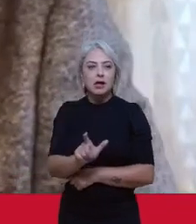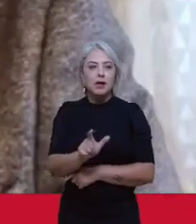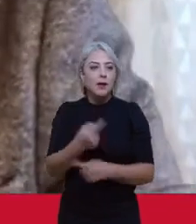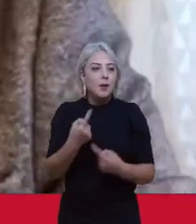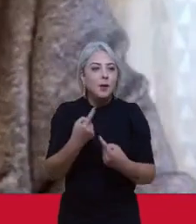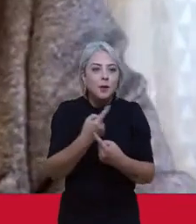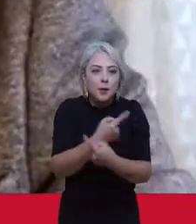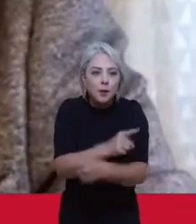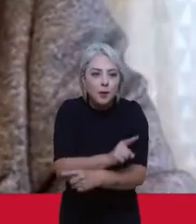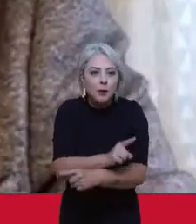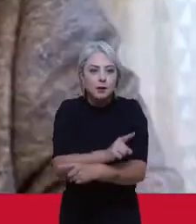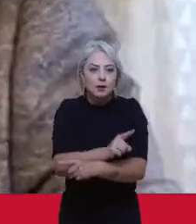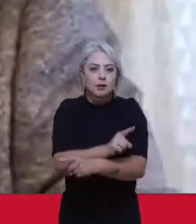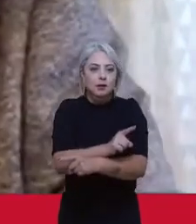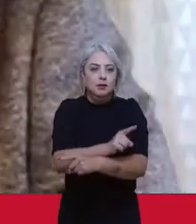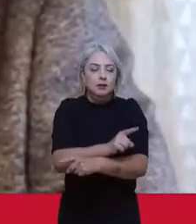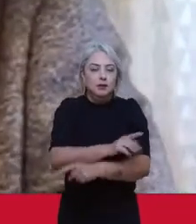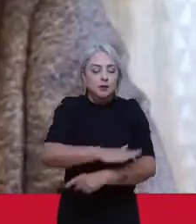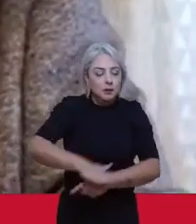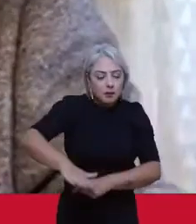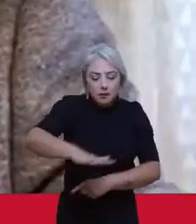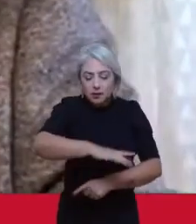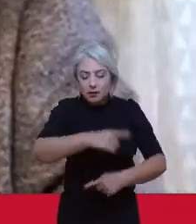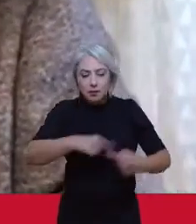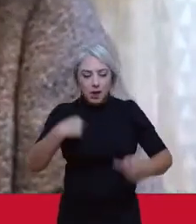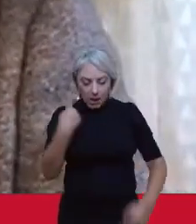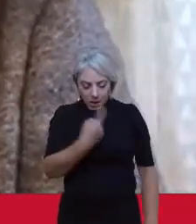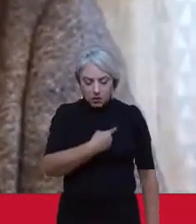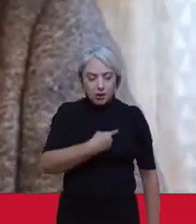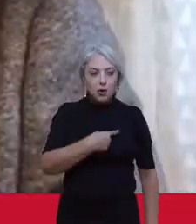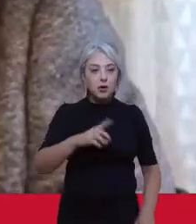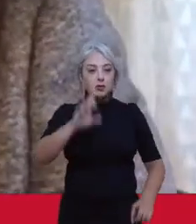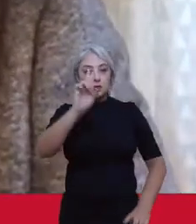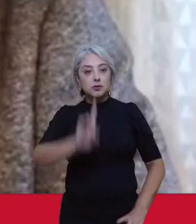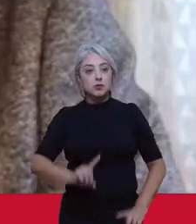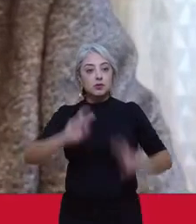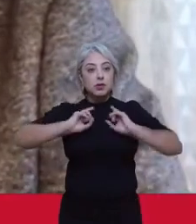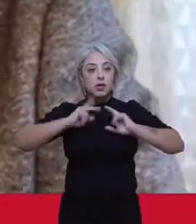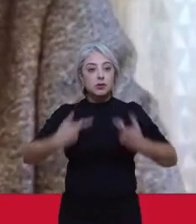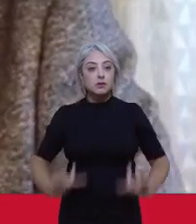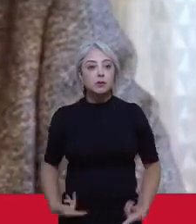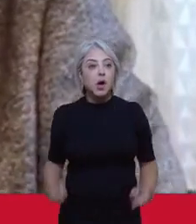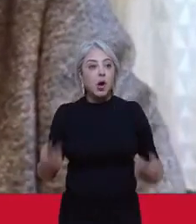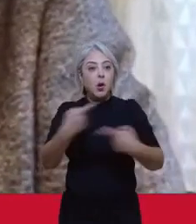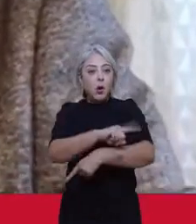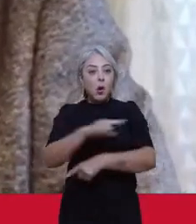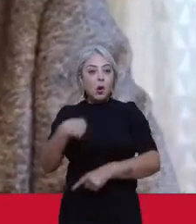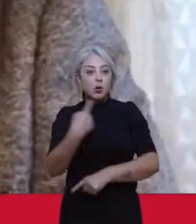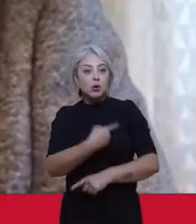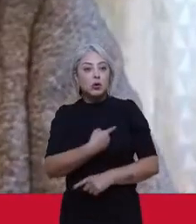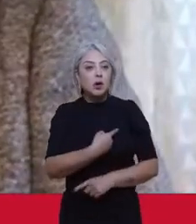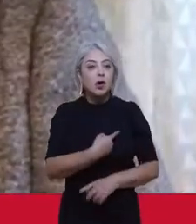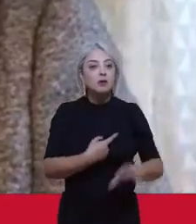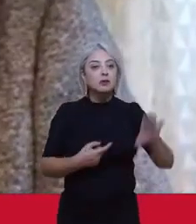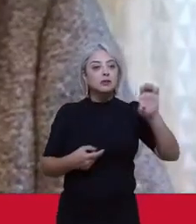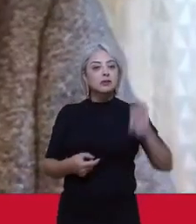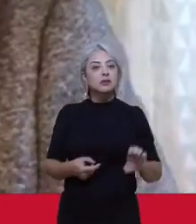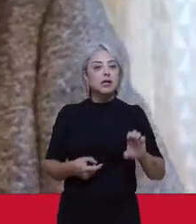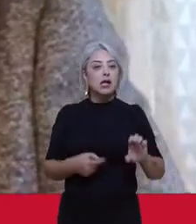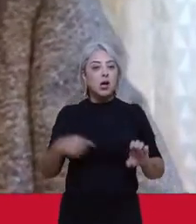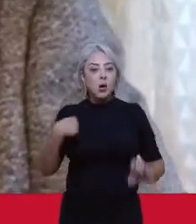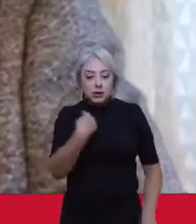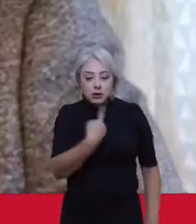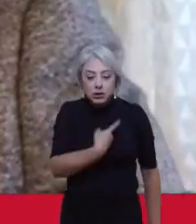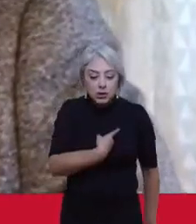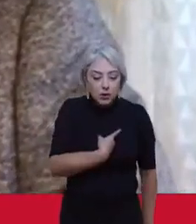contra um campo político, contra nós dos direitos humanos, contra nós das esquerdas,